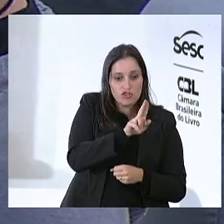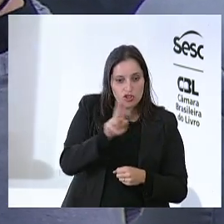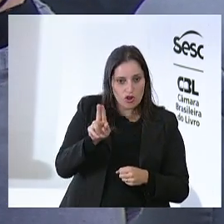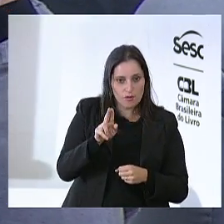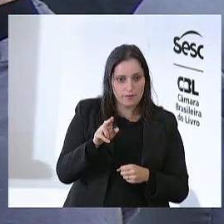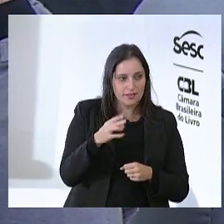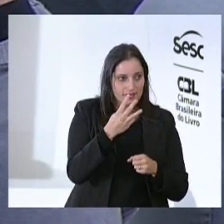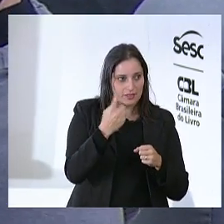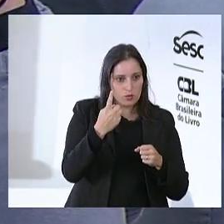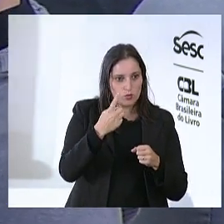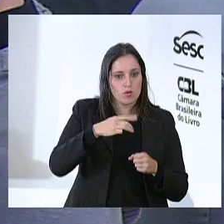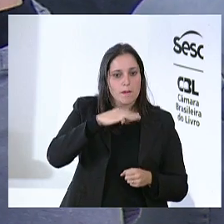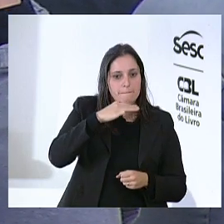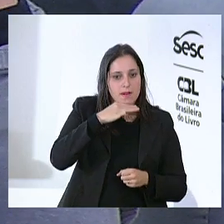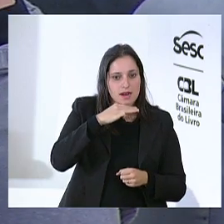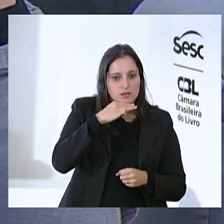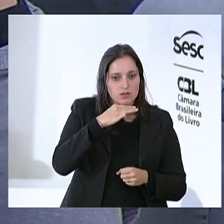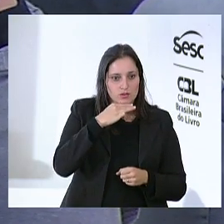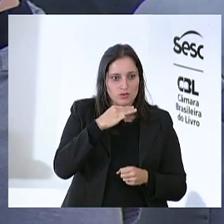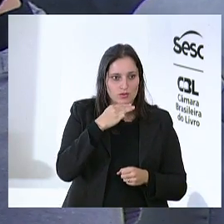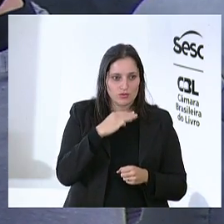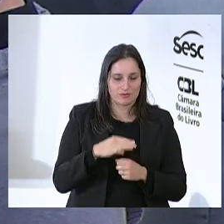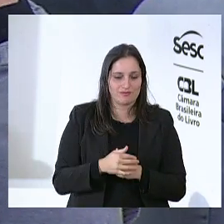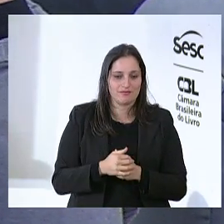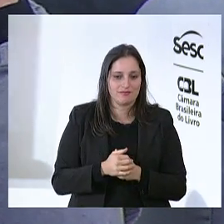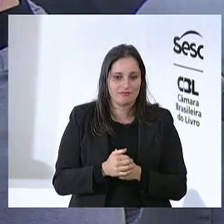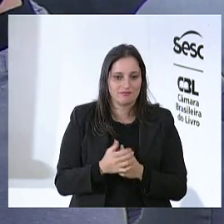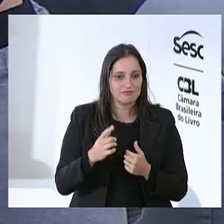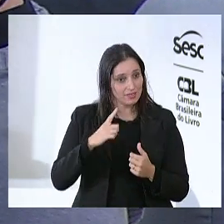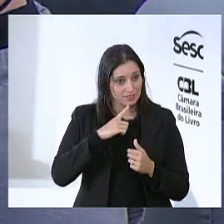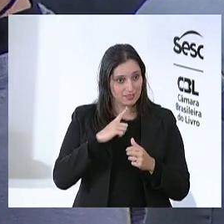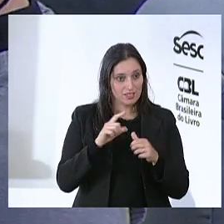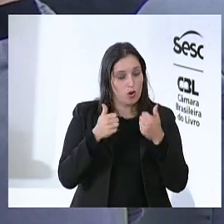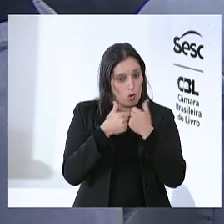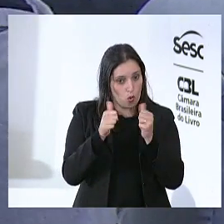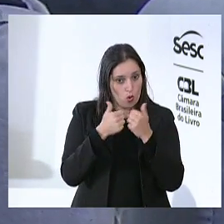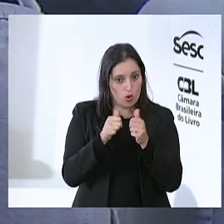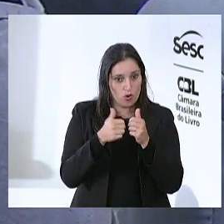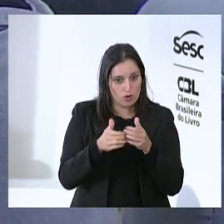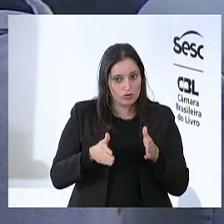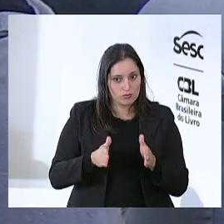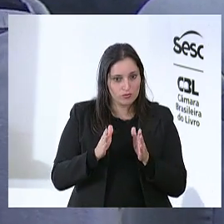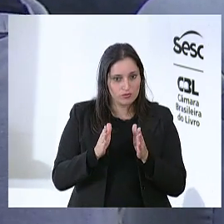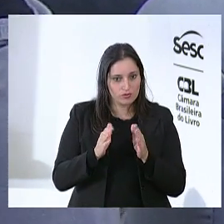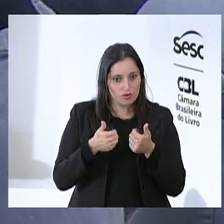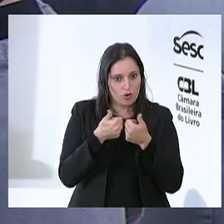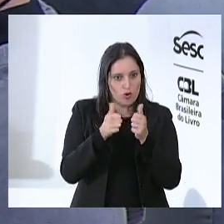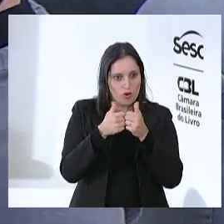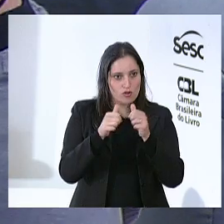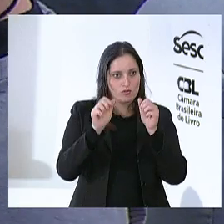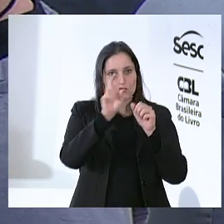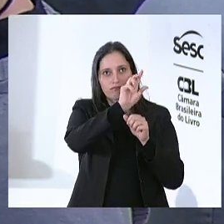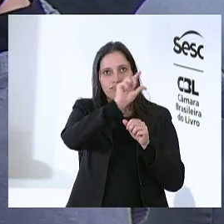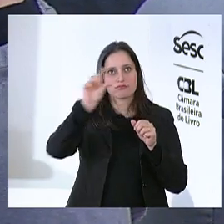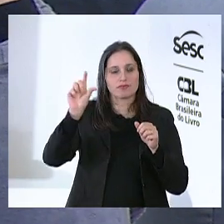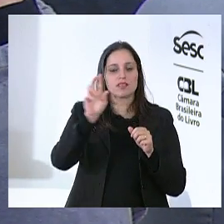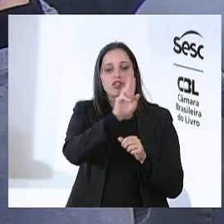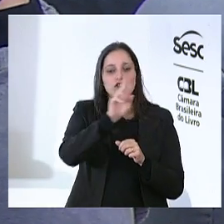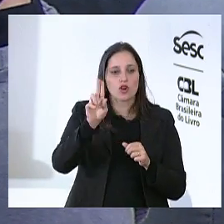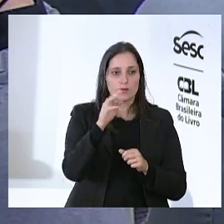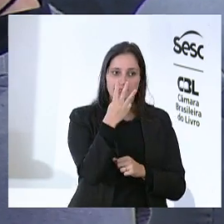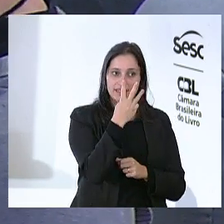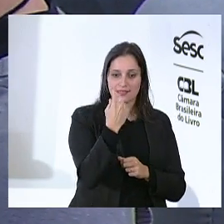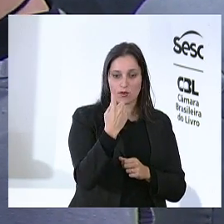Inclusive, tem uma linha de ônibus, né, que não sei quando ela foi estabelecida, mas também se chama 31 de março, circula lá na